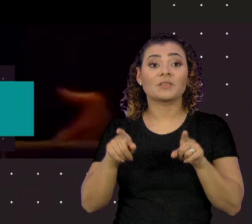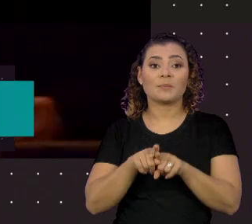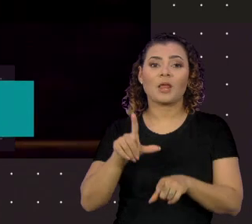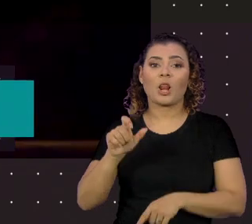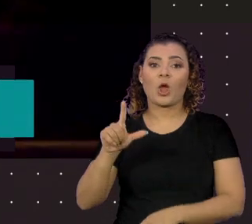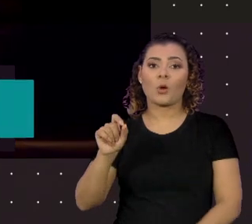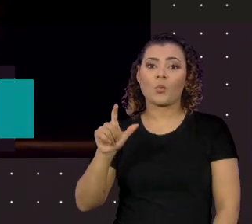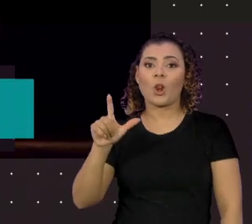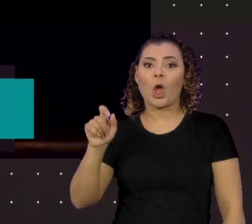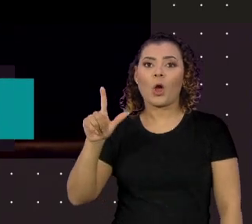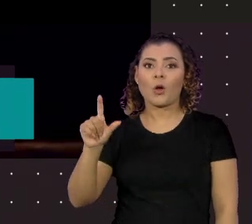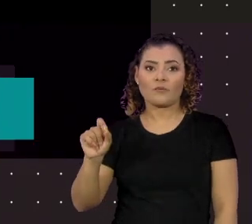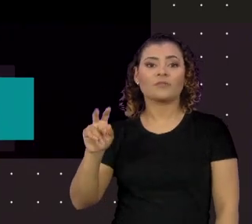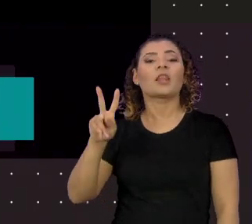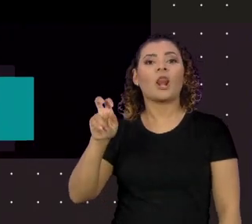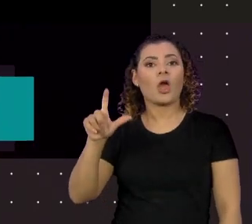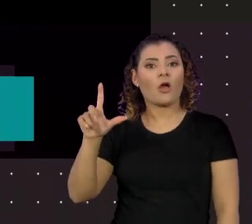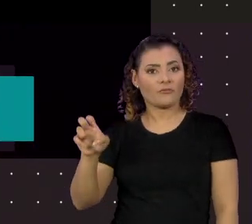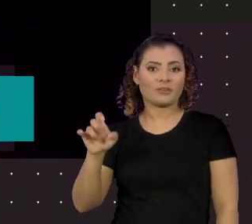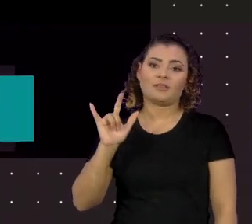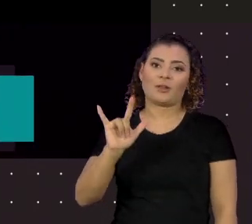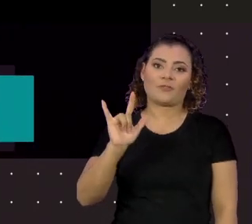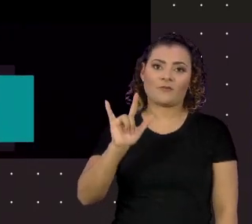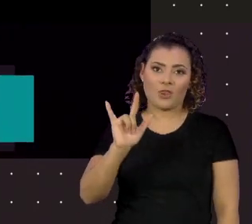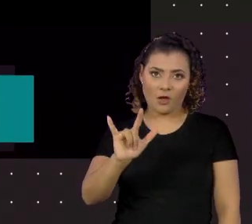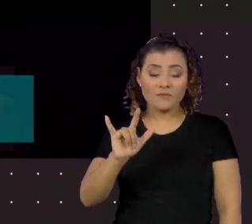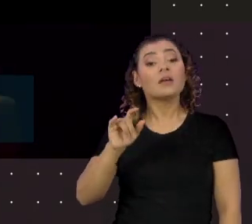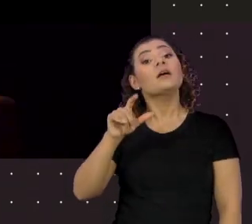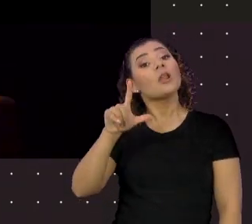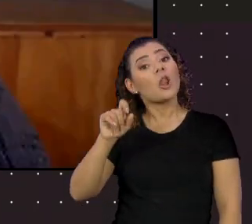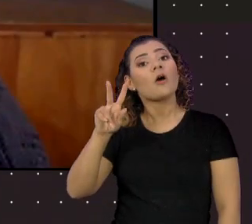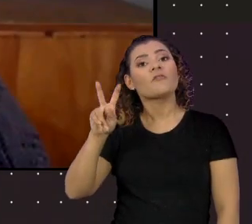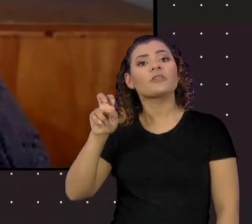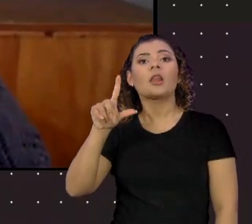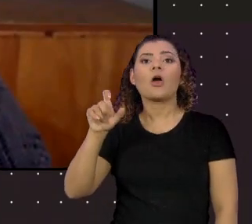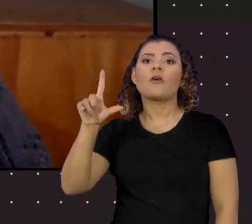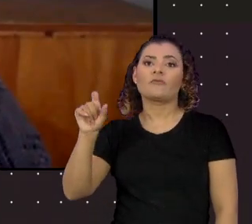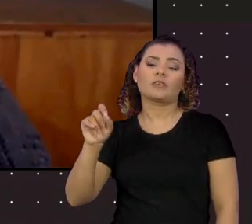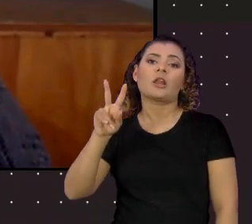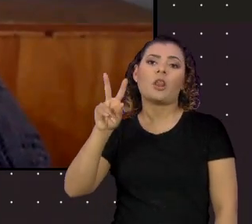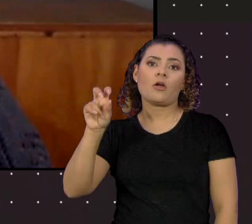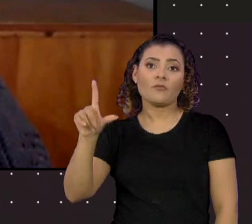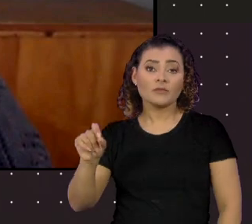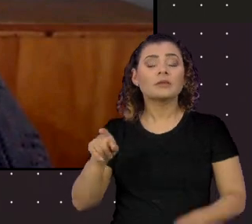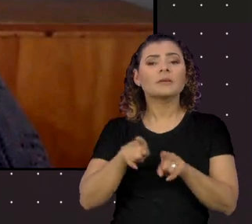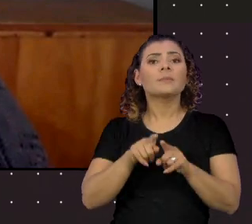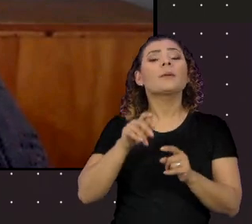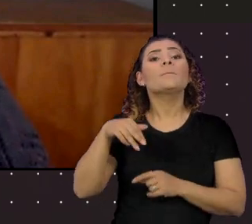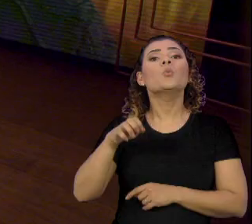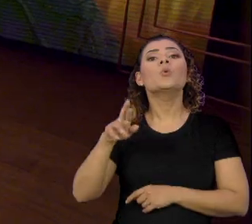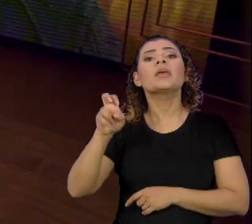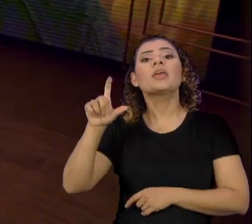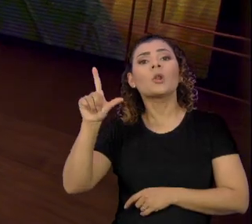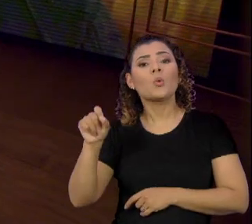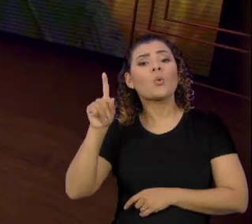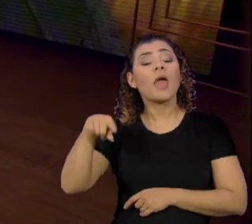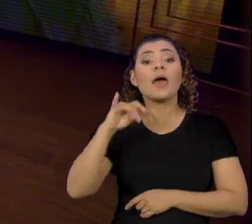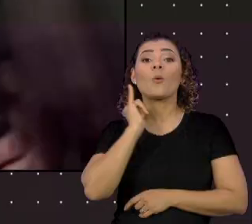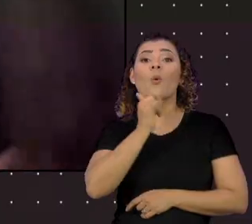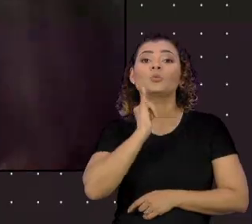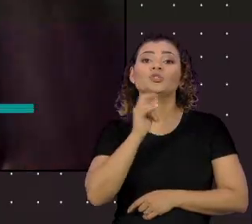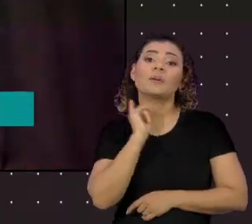Então, muitas vezes uma coisa leva a outra, né? No caso, por exemplo, do espetáculo do Murilo Rubião, era um contista mineiro que a